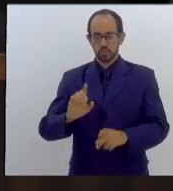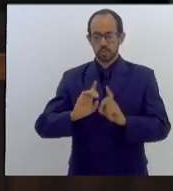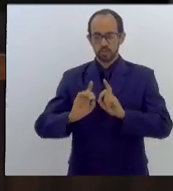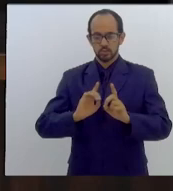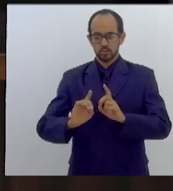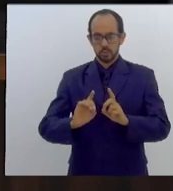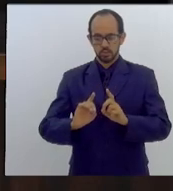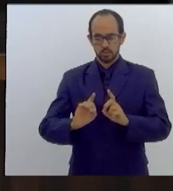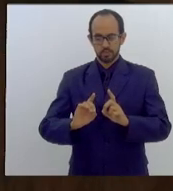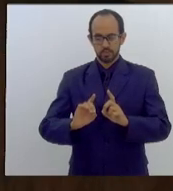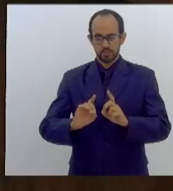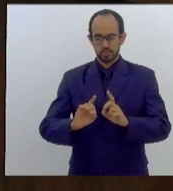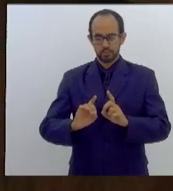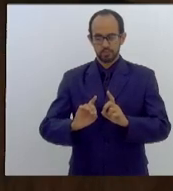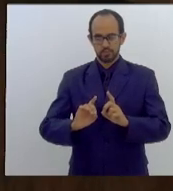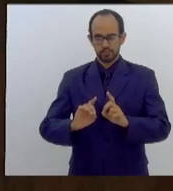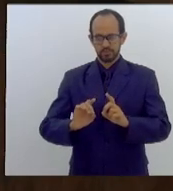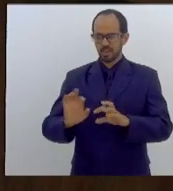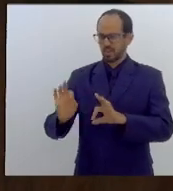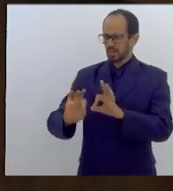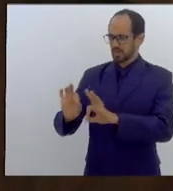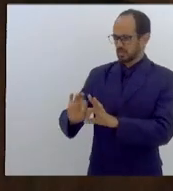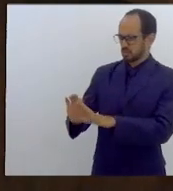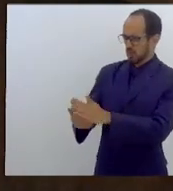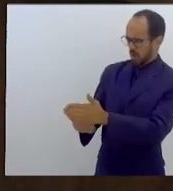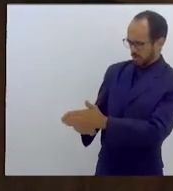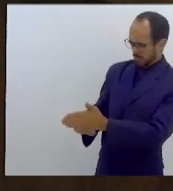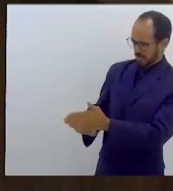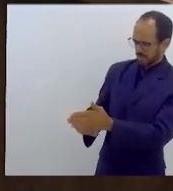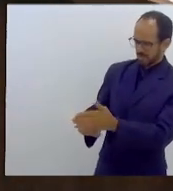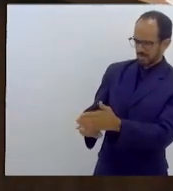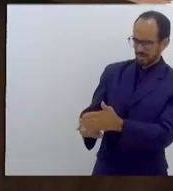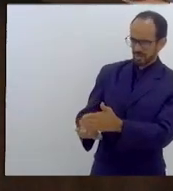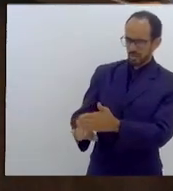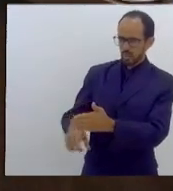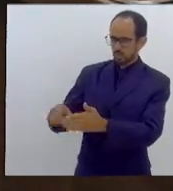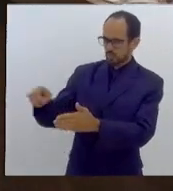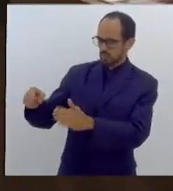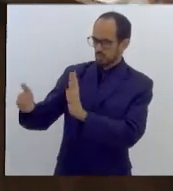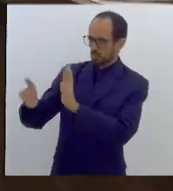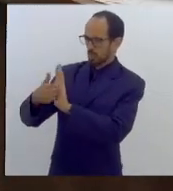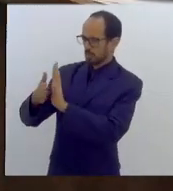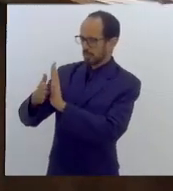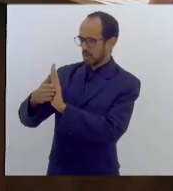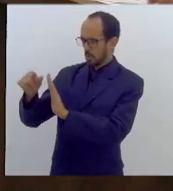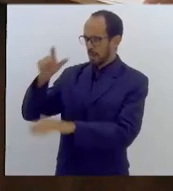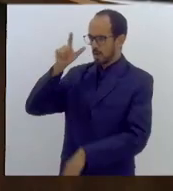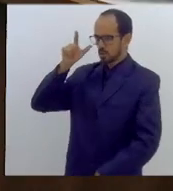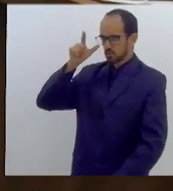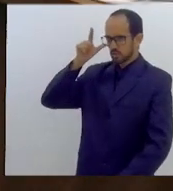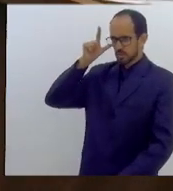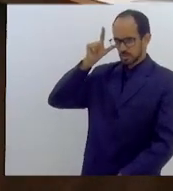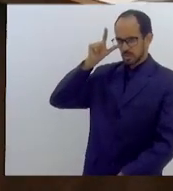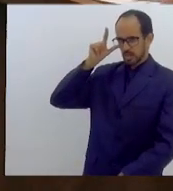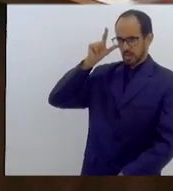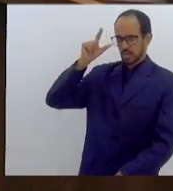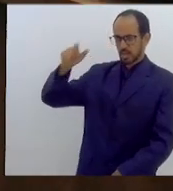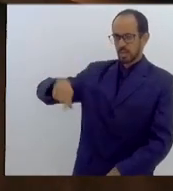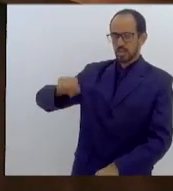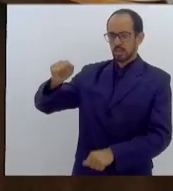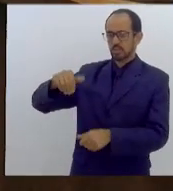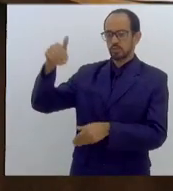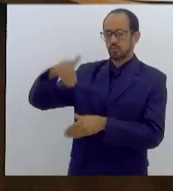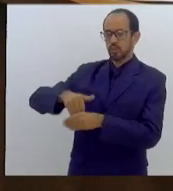assim. Presidente, só uma questão de ordem. Emendado. O senhor se comprometeu com a deputada Lucinha de trazer à pauta